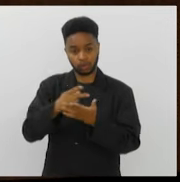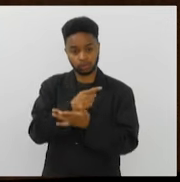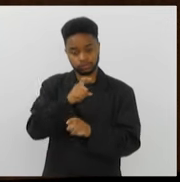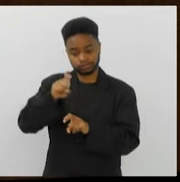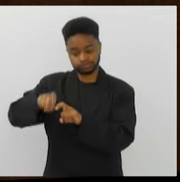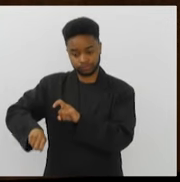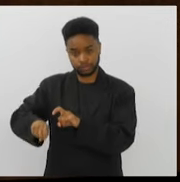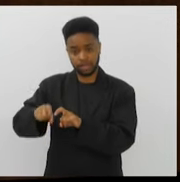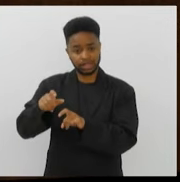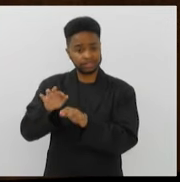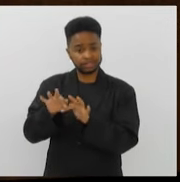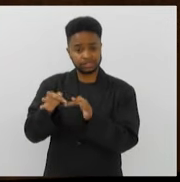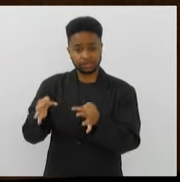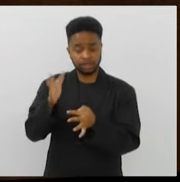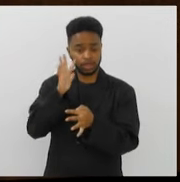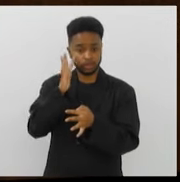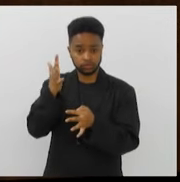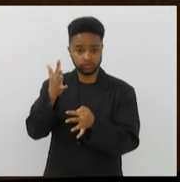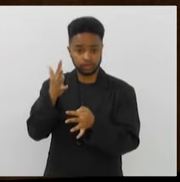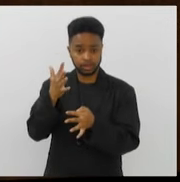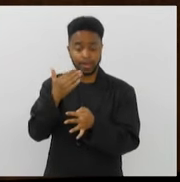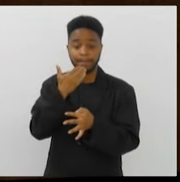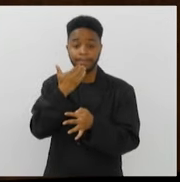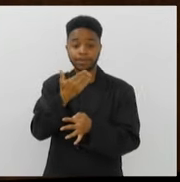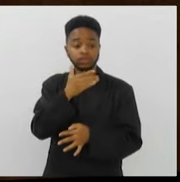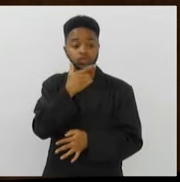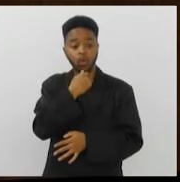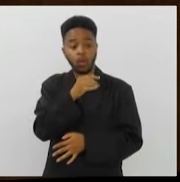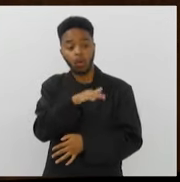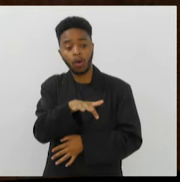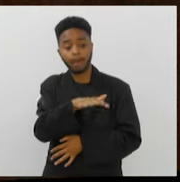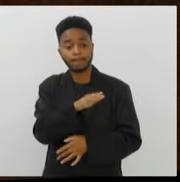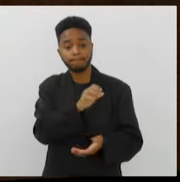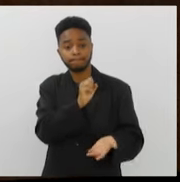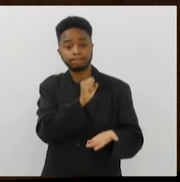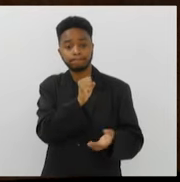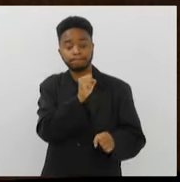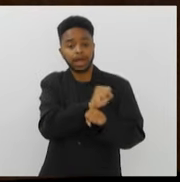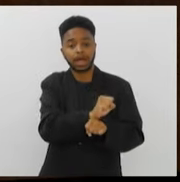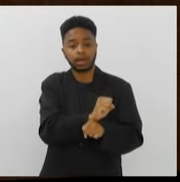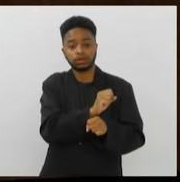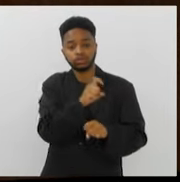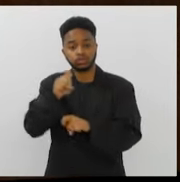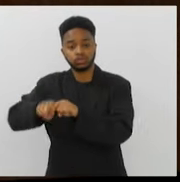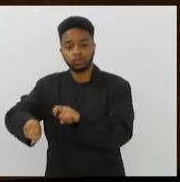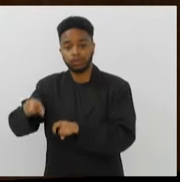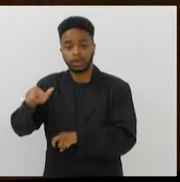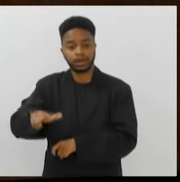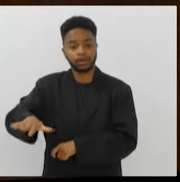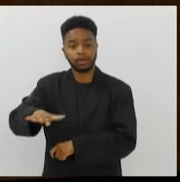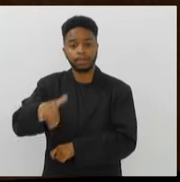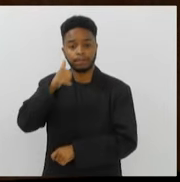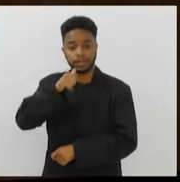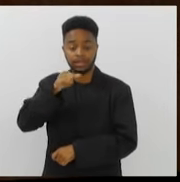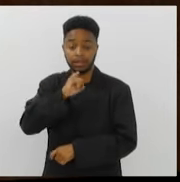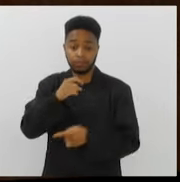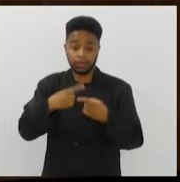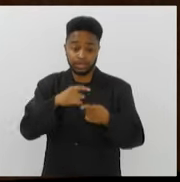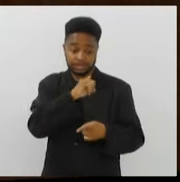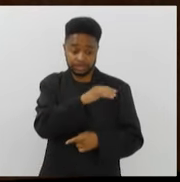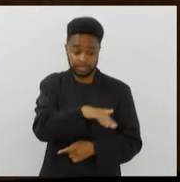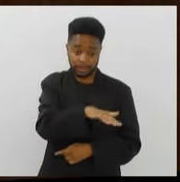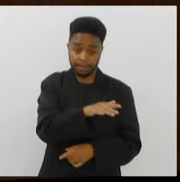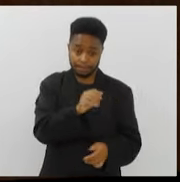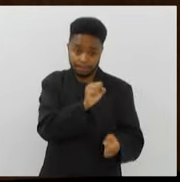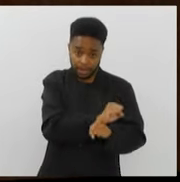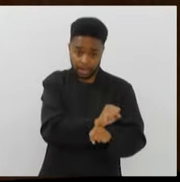de resolver isso, pedir para os homens pararem de estuprar as meninas. Se os homens pararem de estuprar as meninas, em